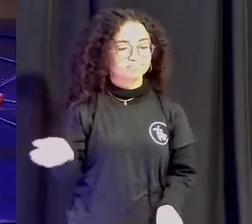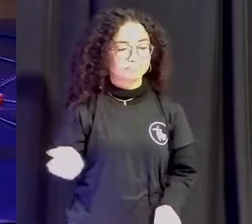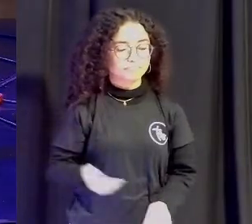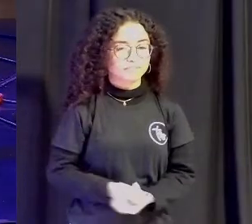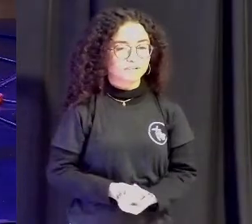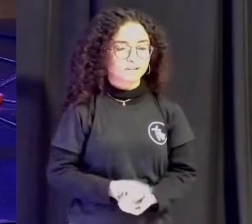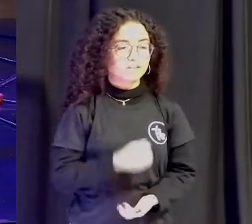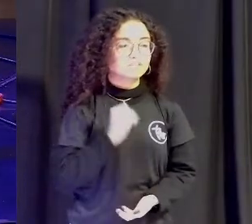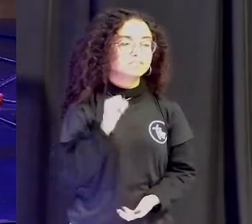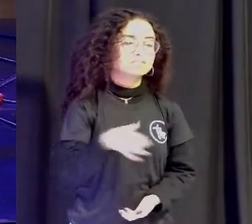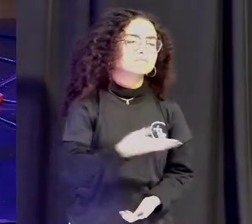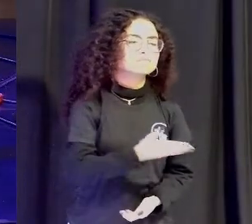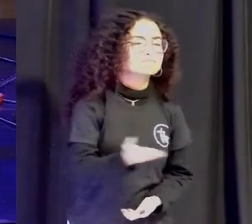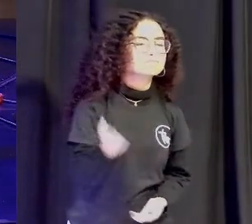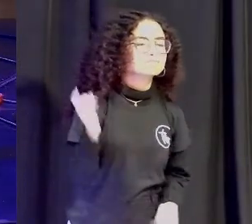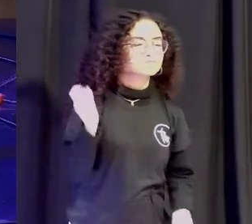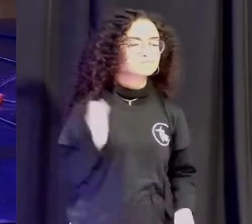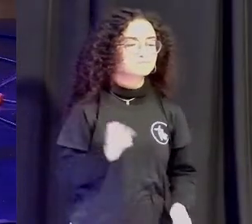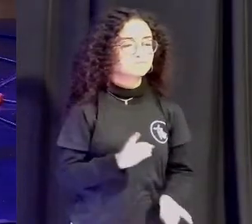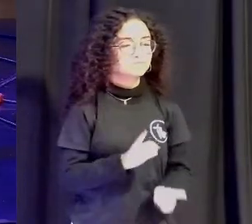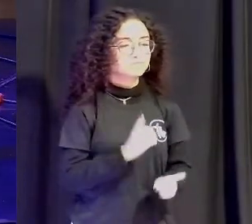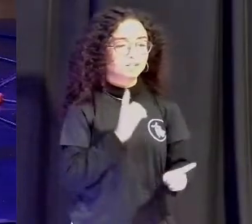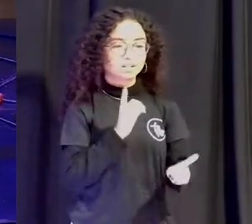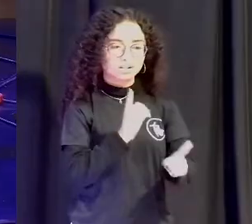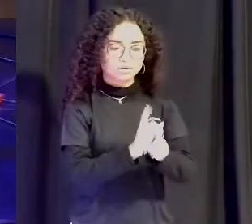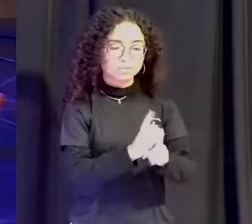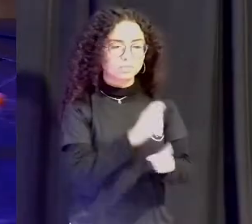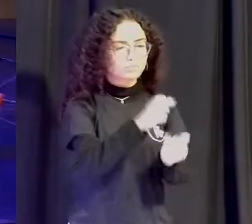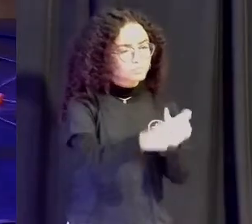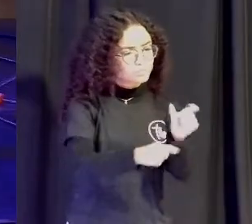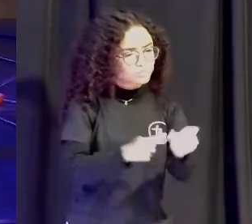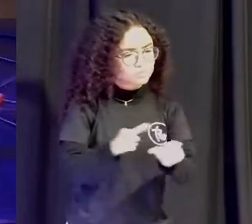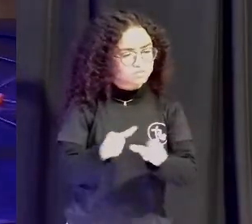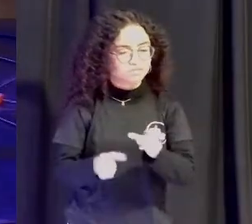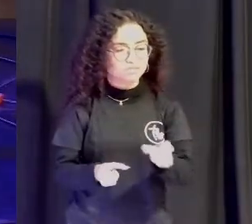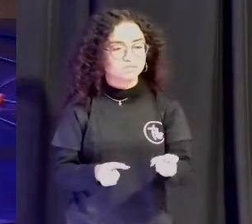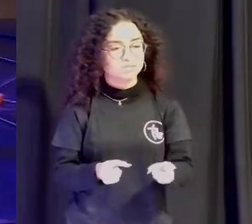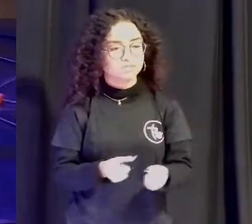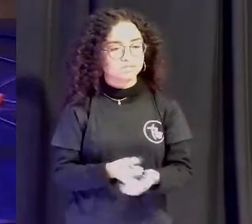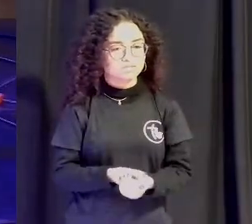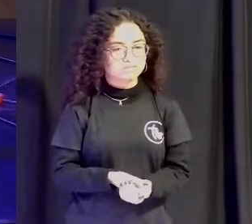se você tem encontrado com pessoas que tentam